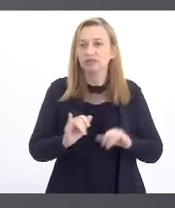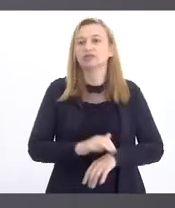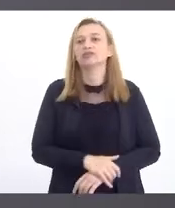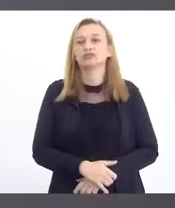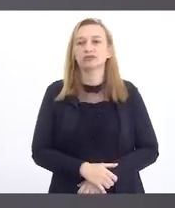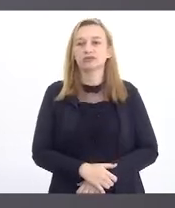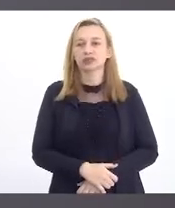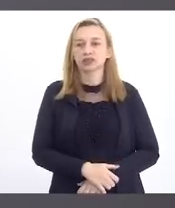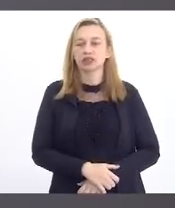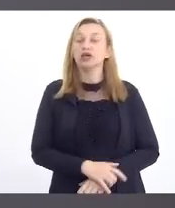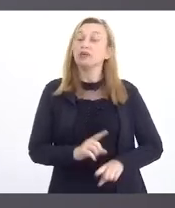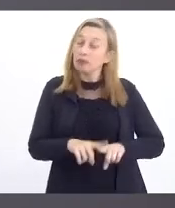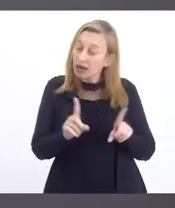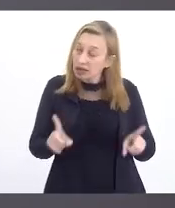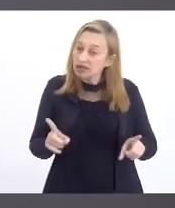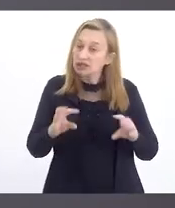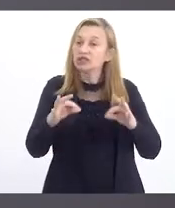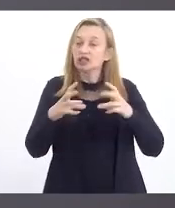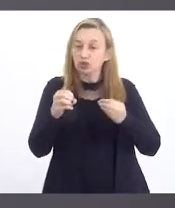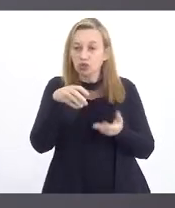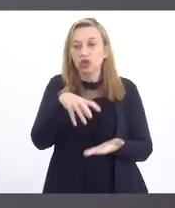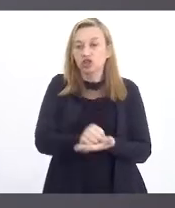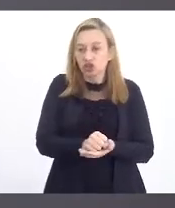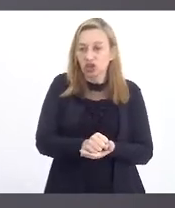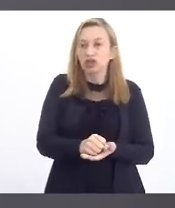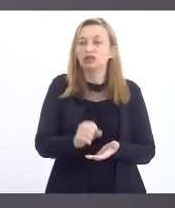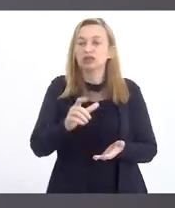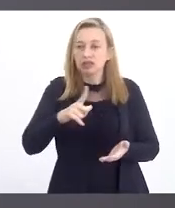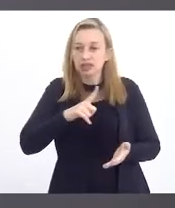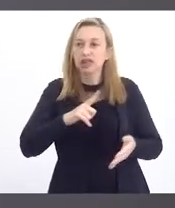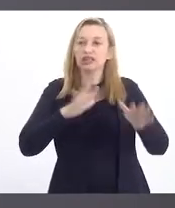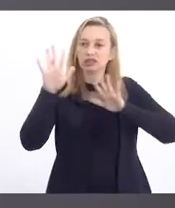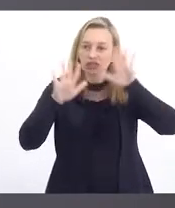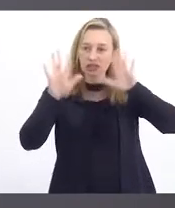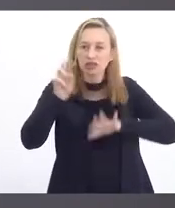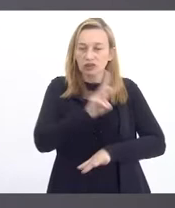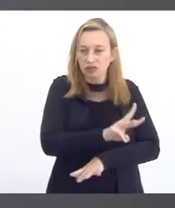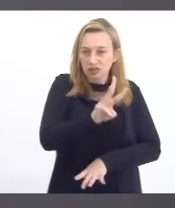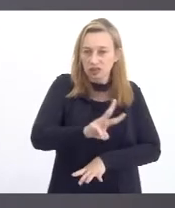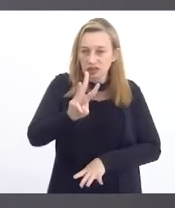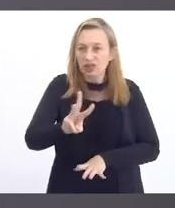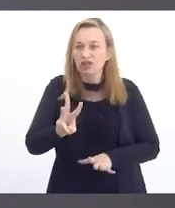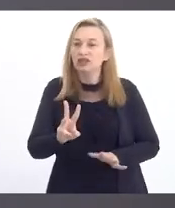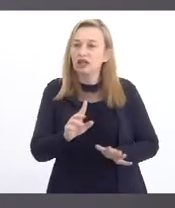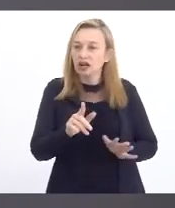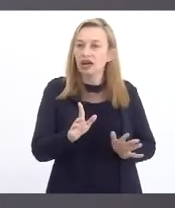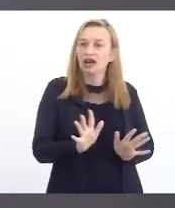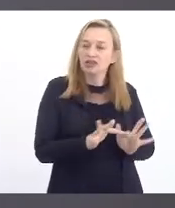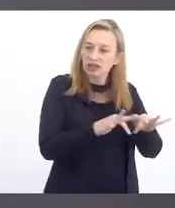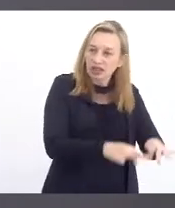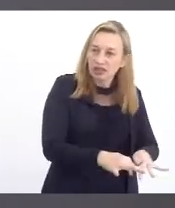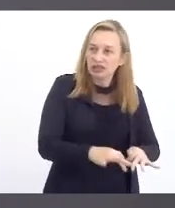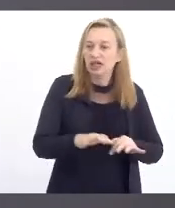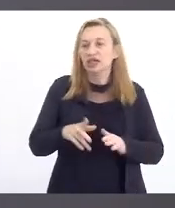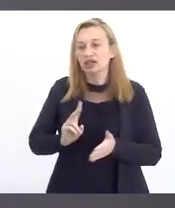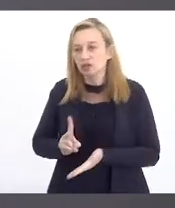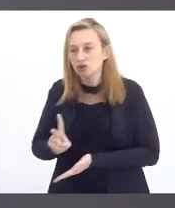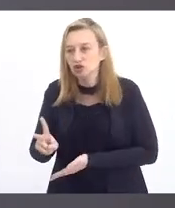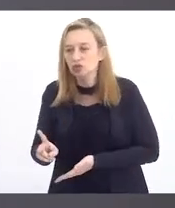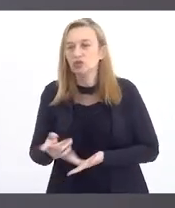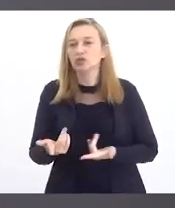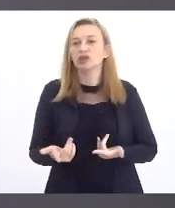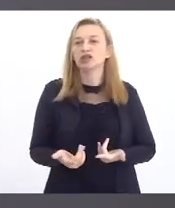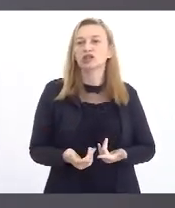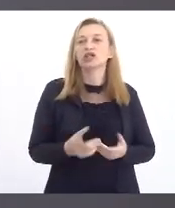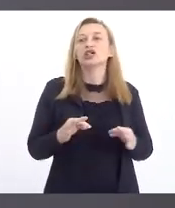divulgamos, entendeu? Mas está tudo registrado, tem as licitações no nosso site, que vão estar lá concluídas, em andamento, ordem de início dada. Então isso